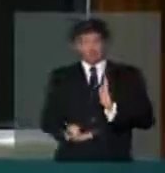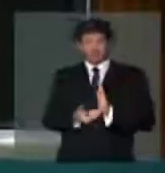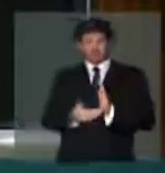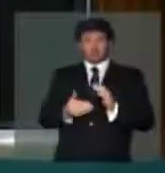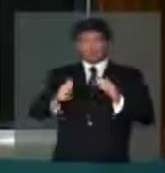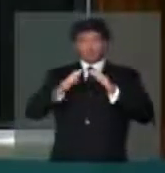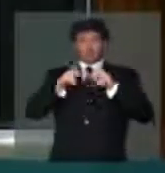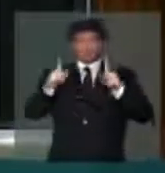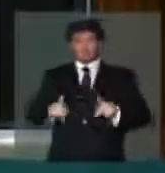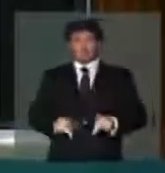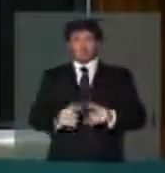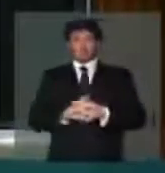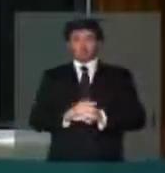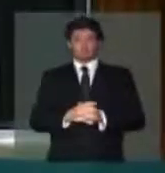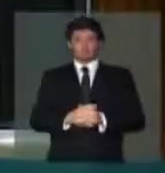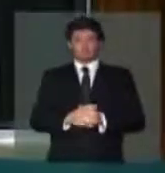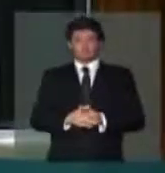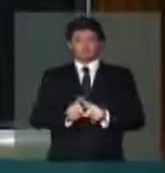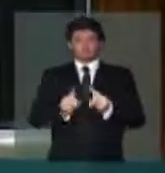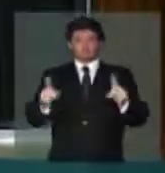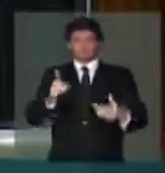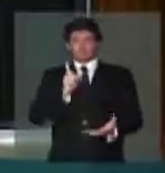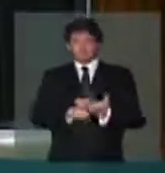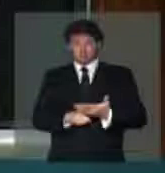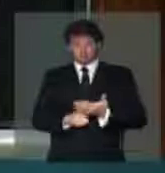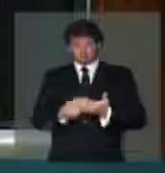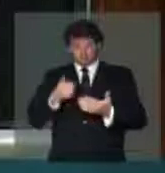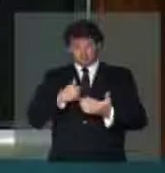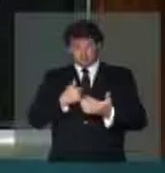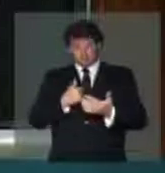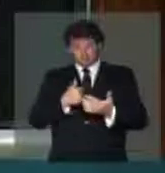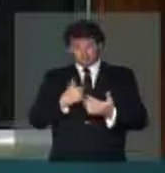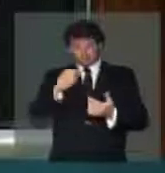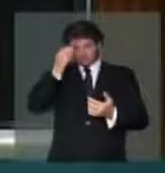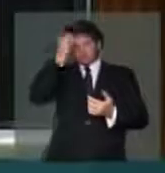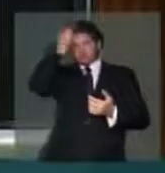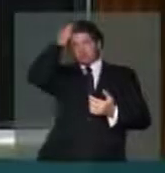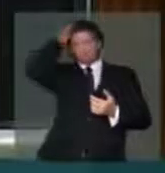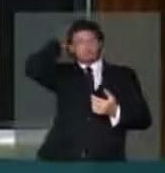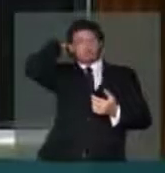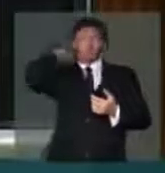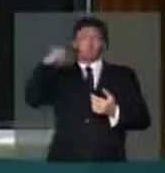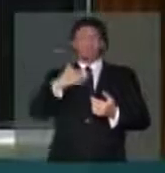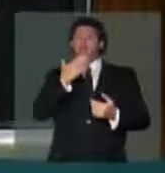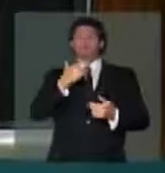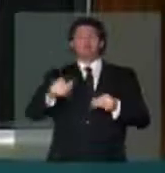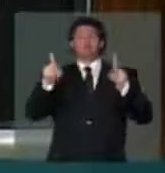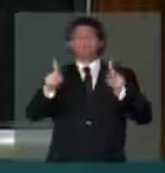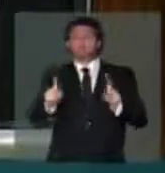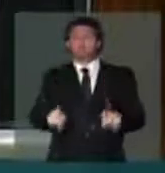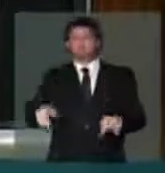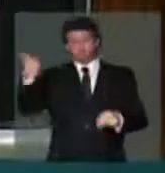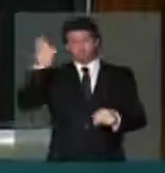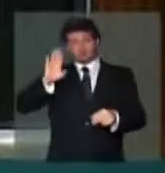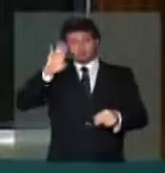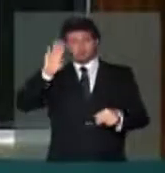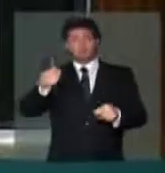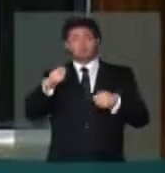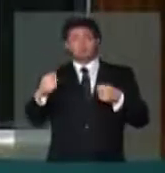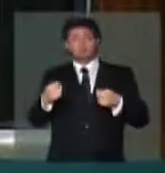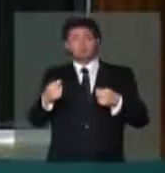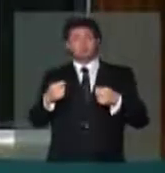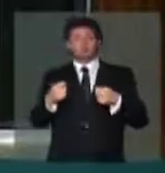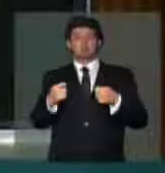Congresso Nacional. Mas o meu compromisso maior é com a população brasileira, e de modo